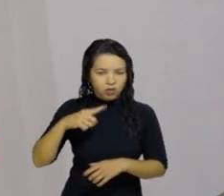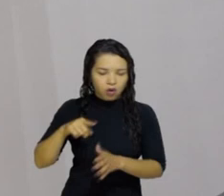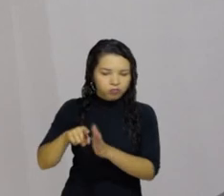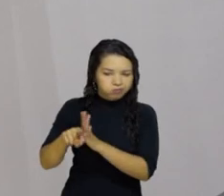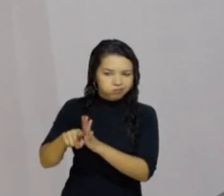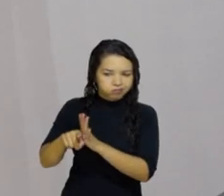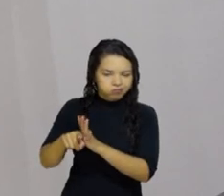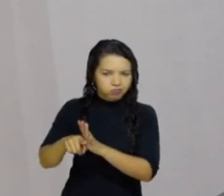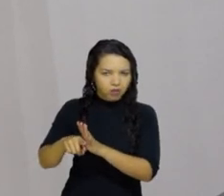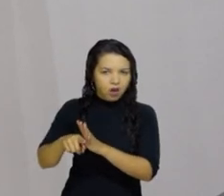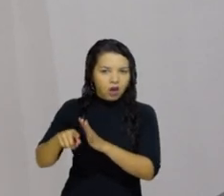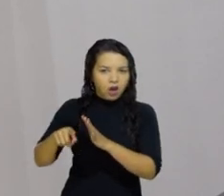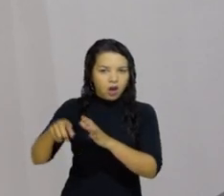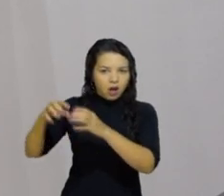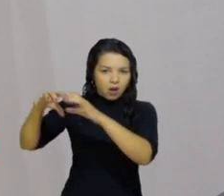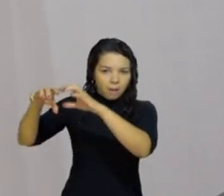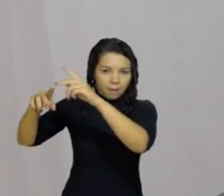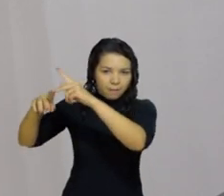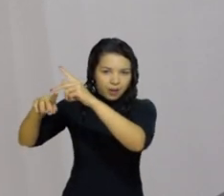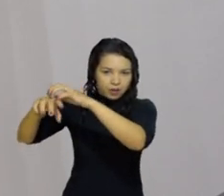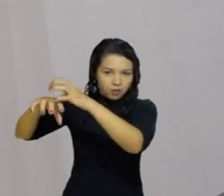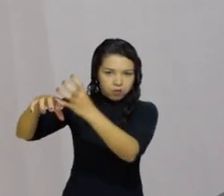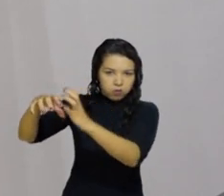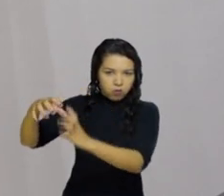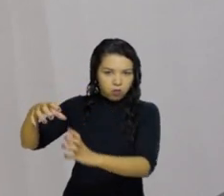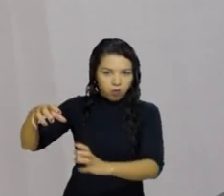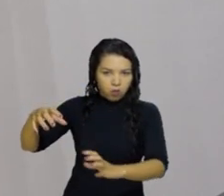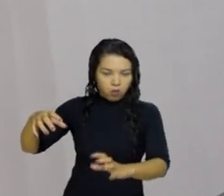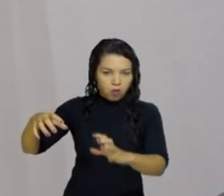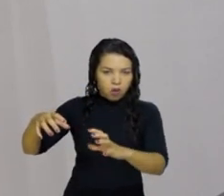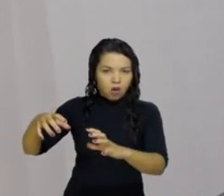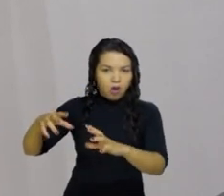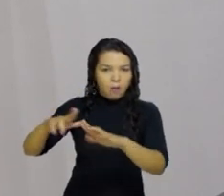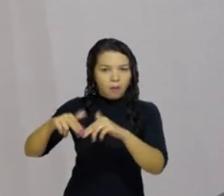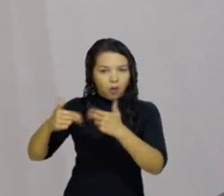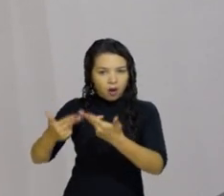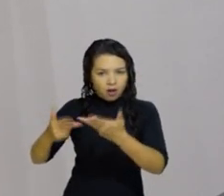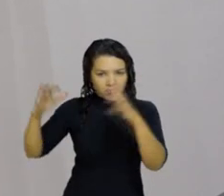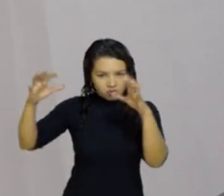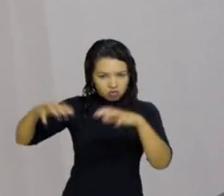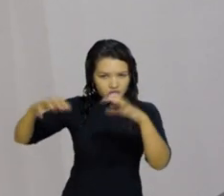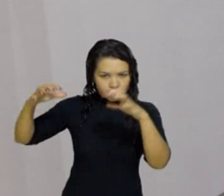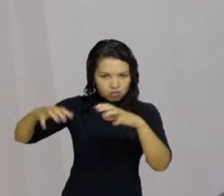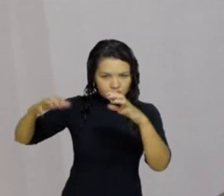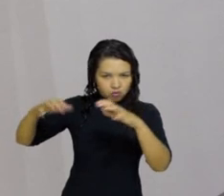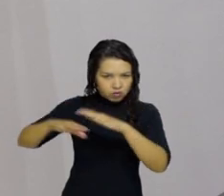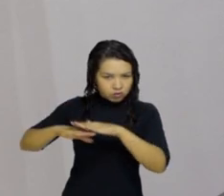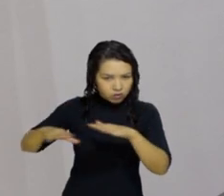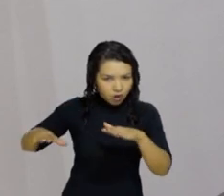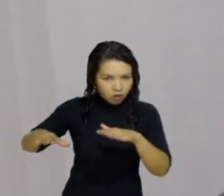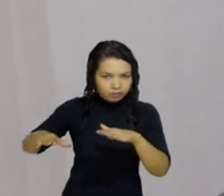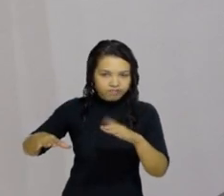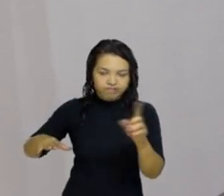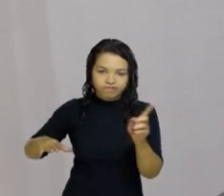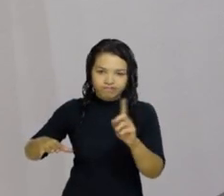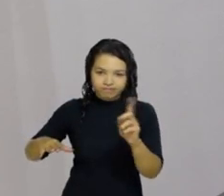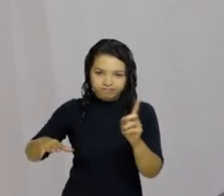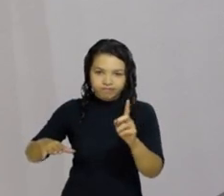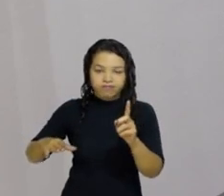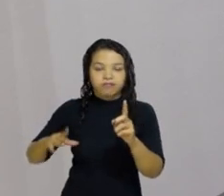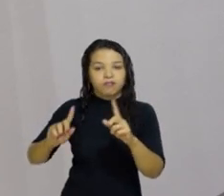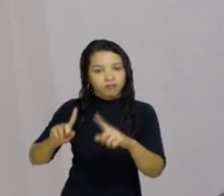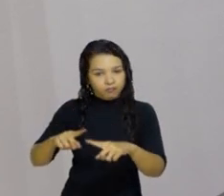tenha sido a causa principal que levou a mais este episódio no Morro dos Cavalos, e sim a